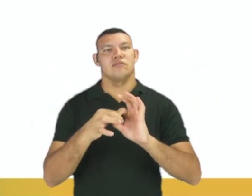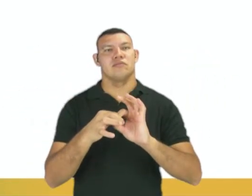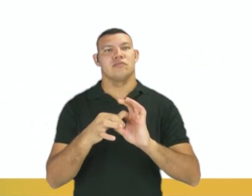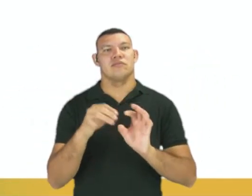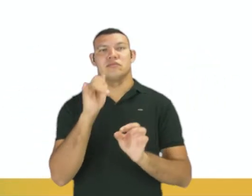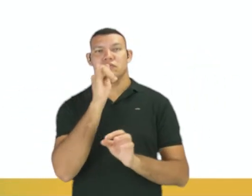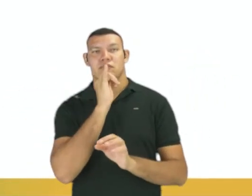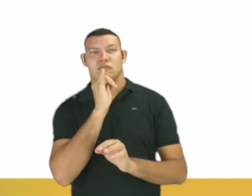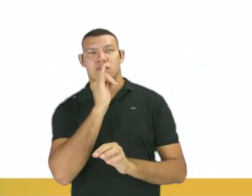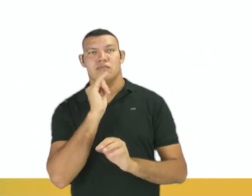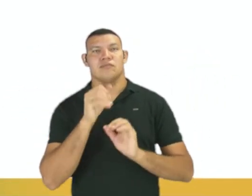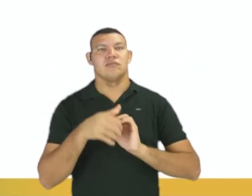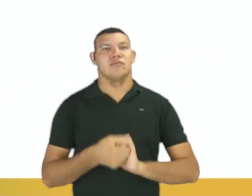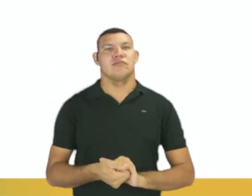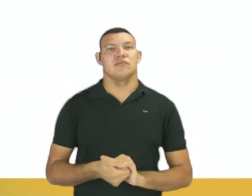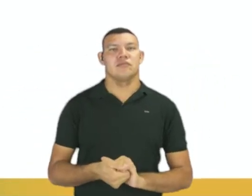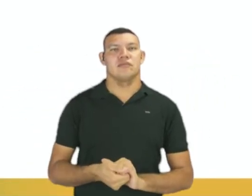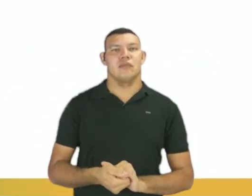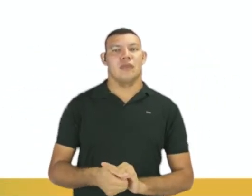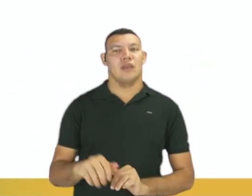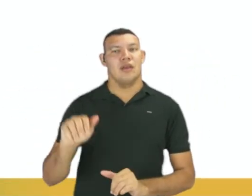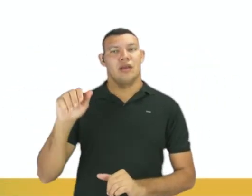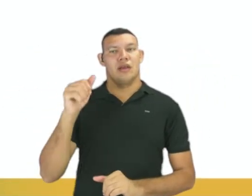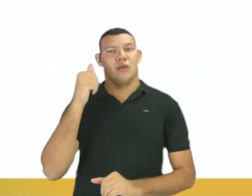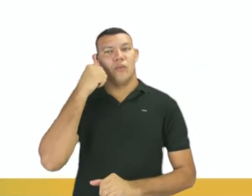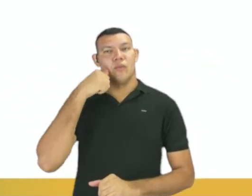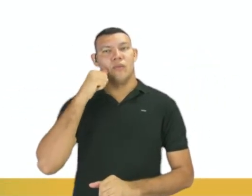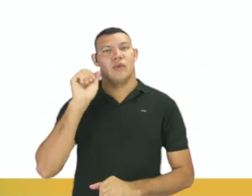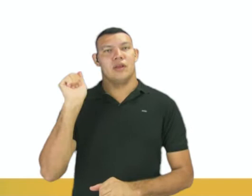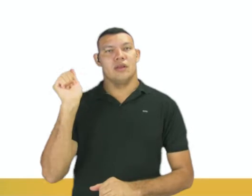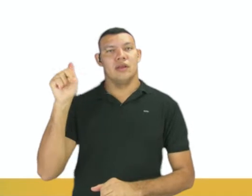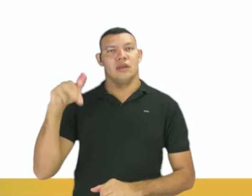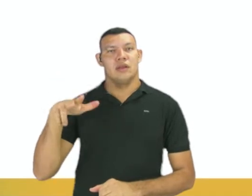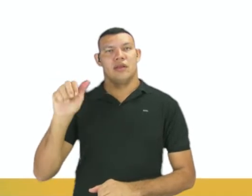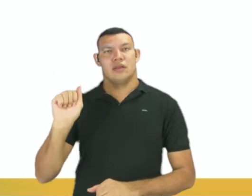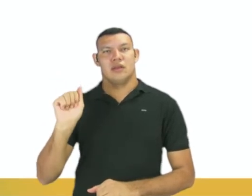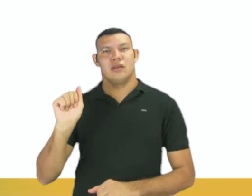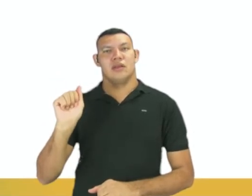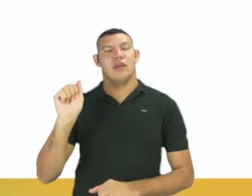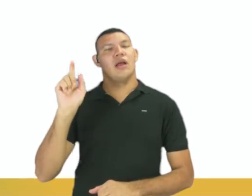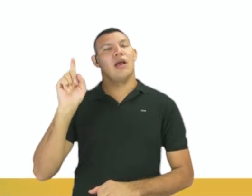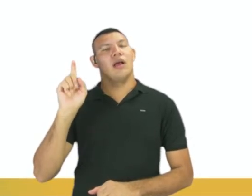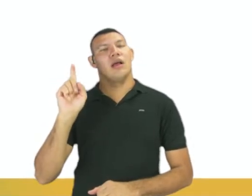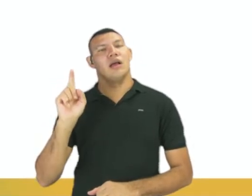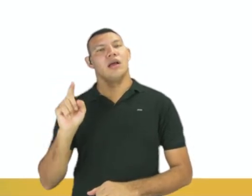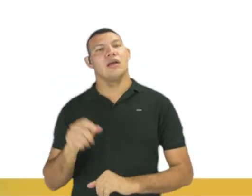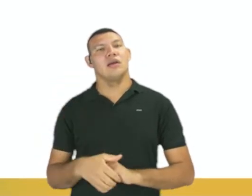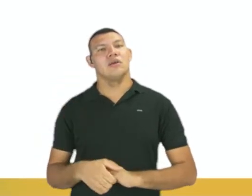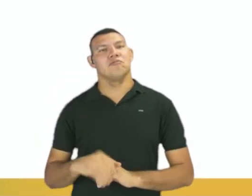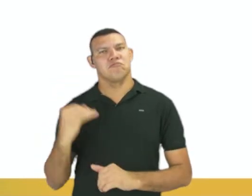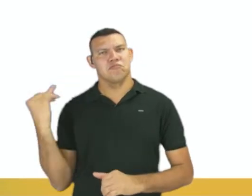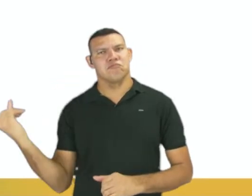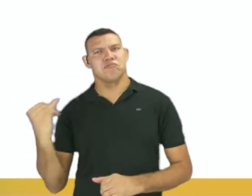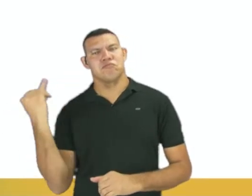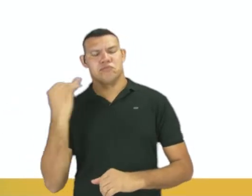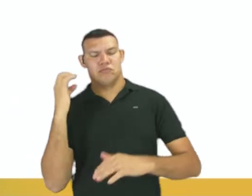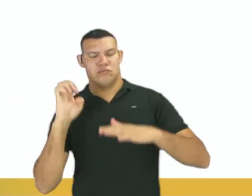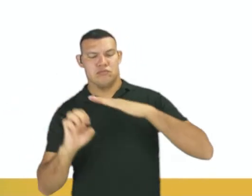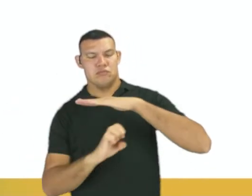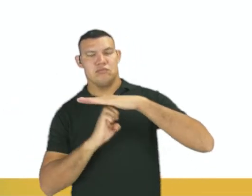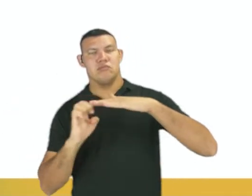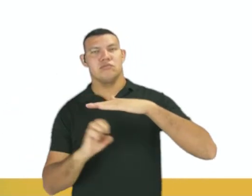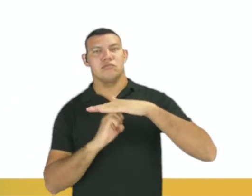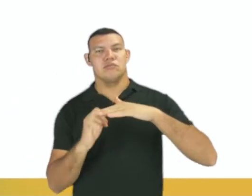empresa vocês percebem que Anna é pede um complemento que vem logo depois importante da empresa